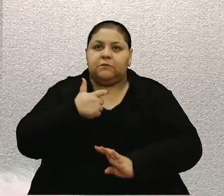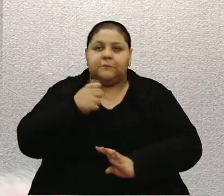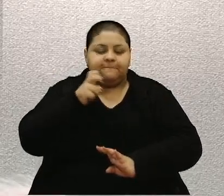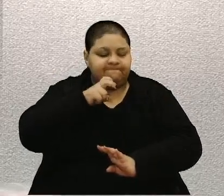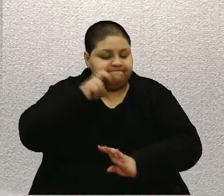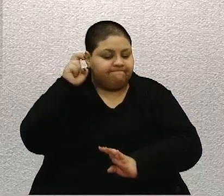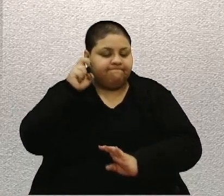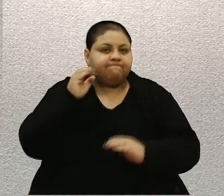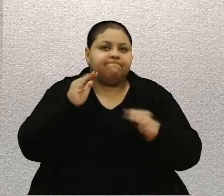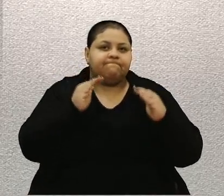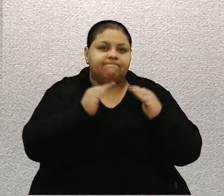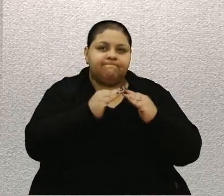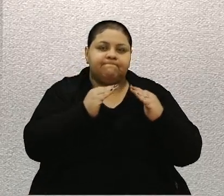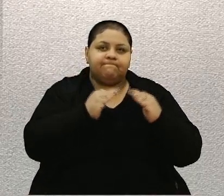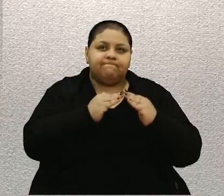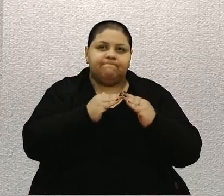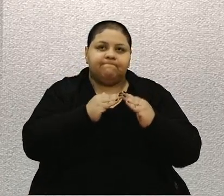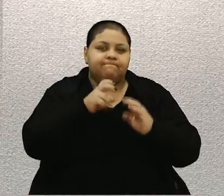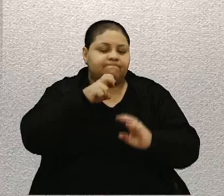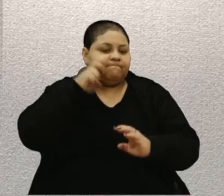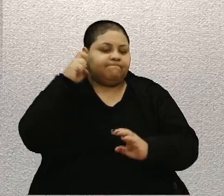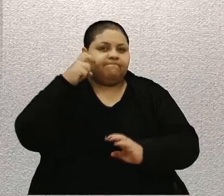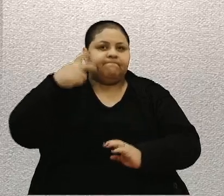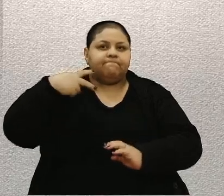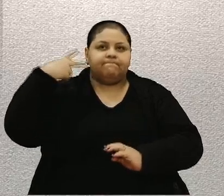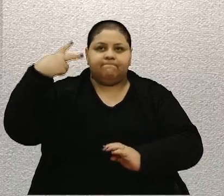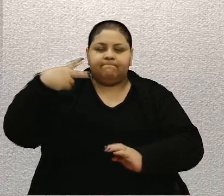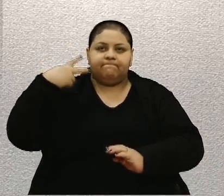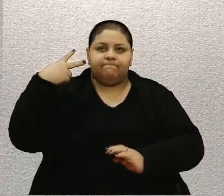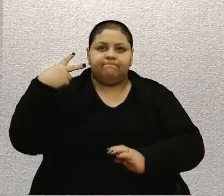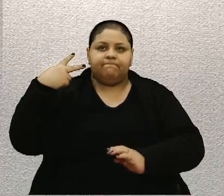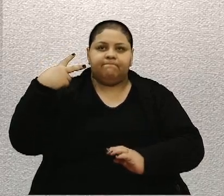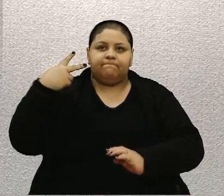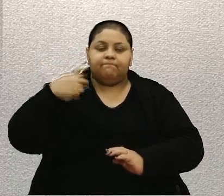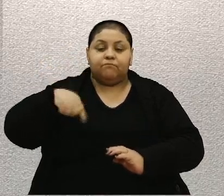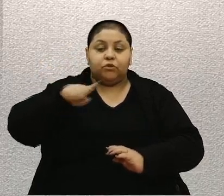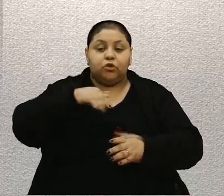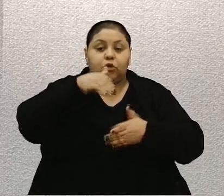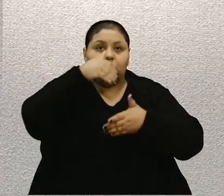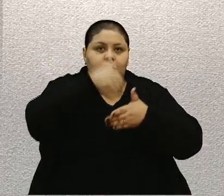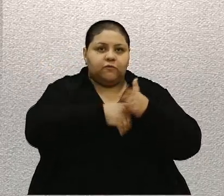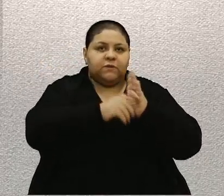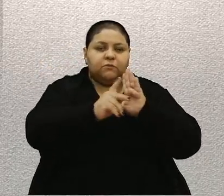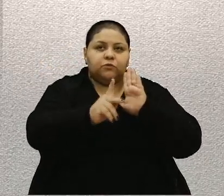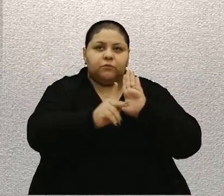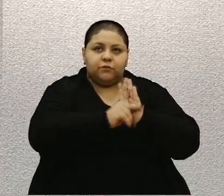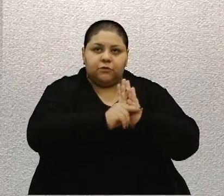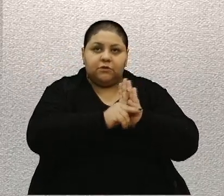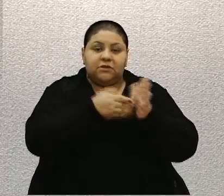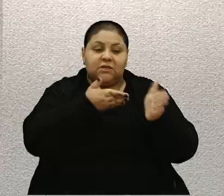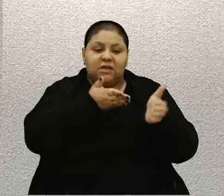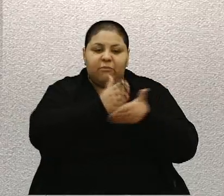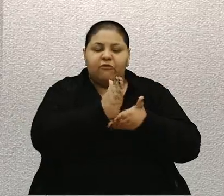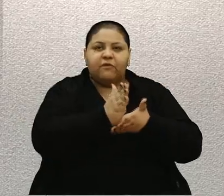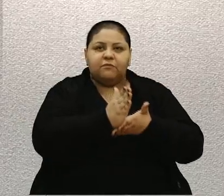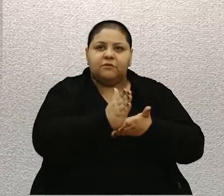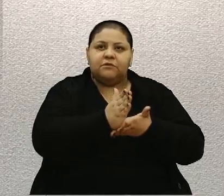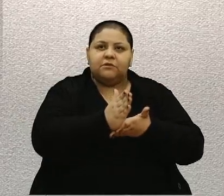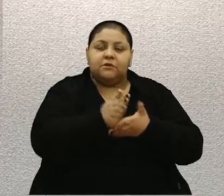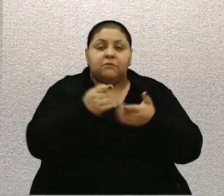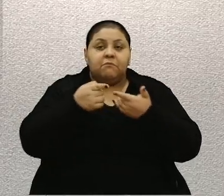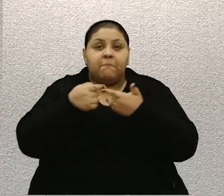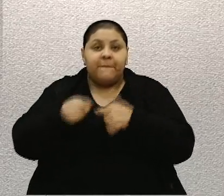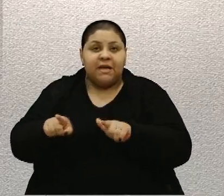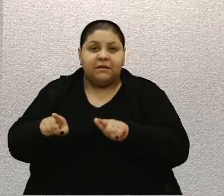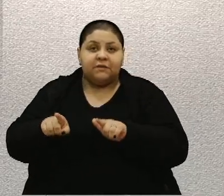a casa constrangeu os vereadores em função de que nós votamos o projeto e aprovamos o projeto Mas